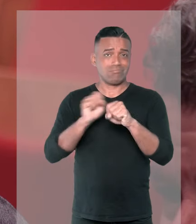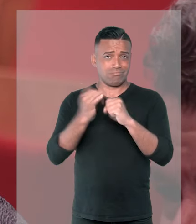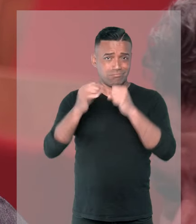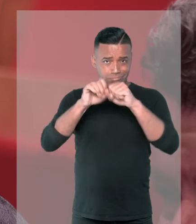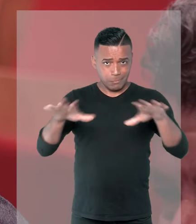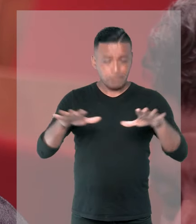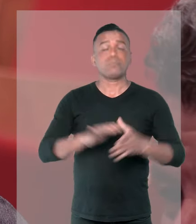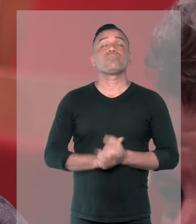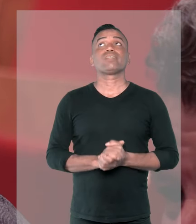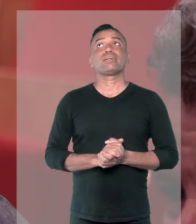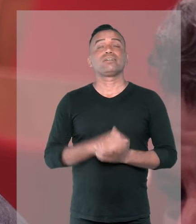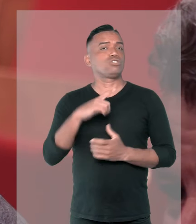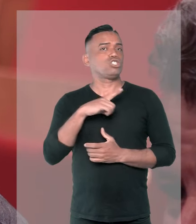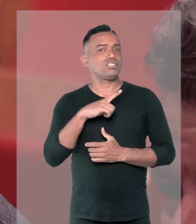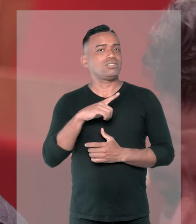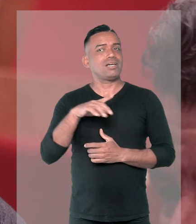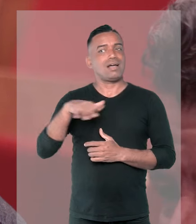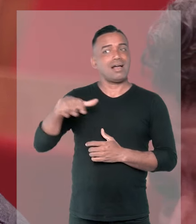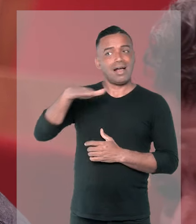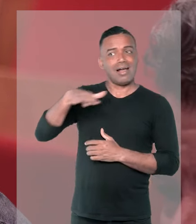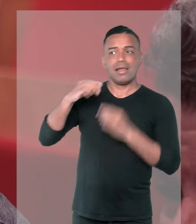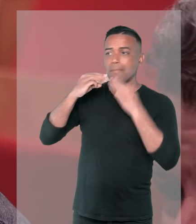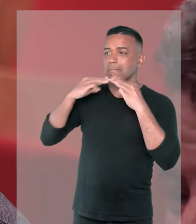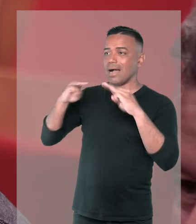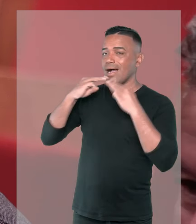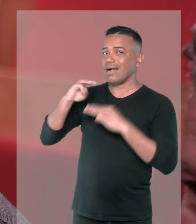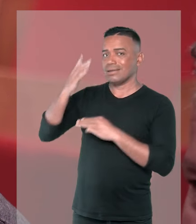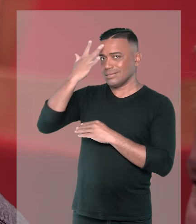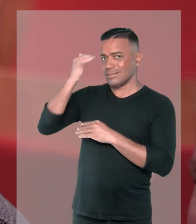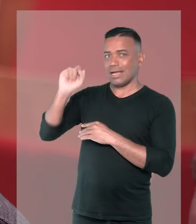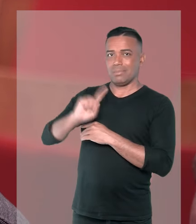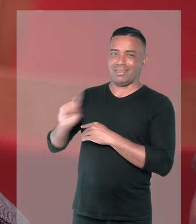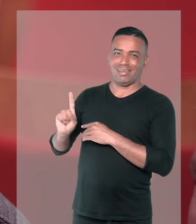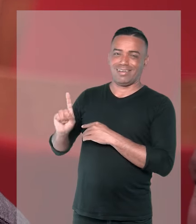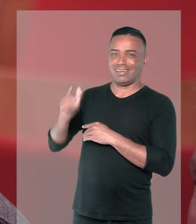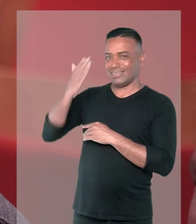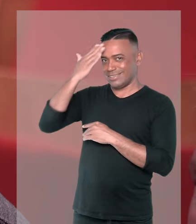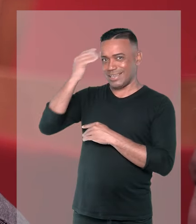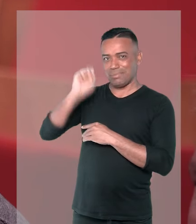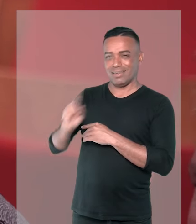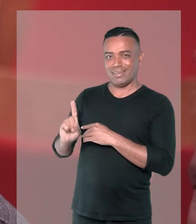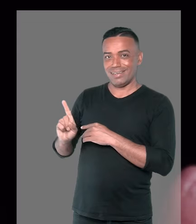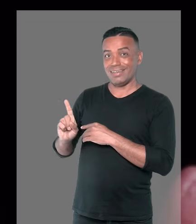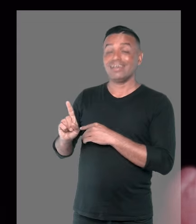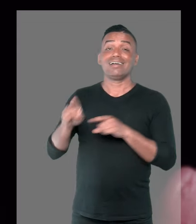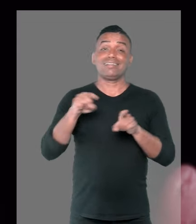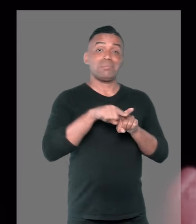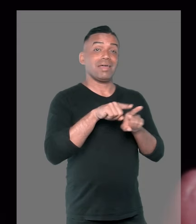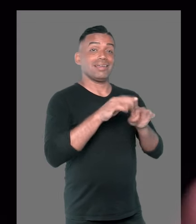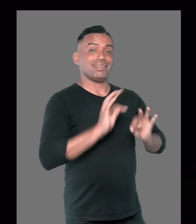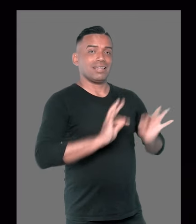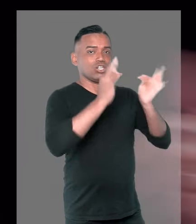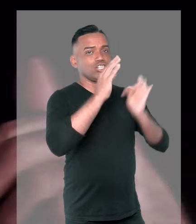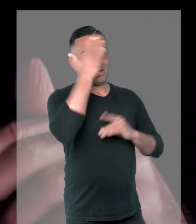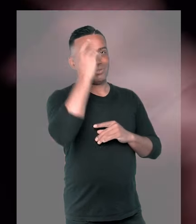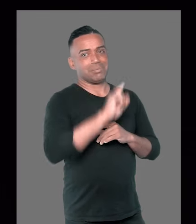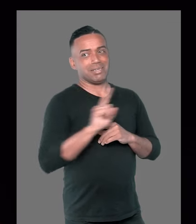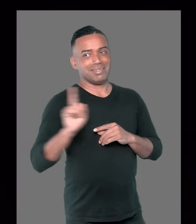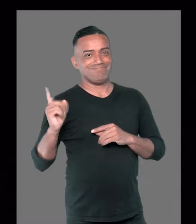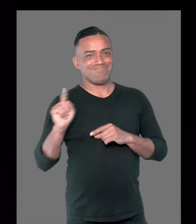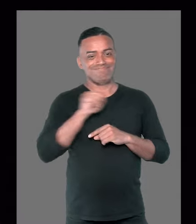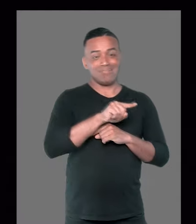tinha uma coisa que o pessoal de marketing não sabia ah e tinha uma coisa um monte de coisa que o pessoal de tecnologia não sabia Eu não